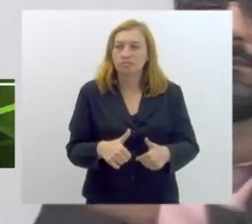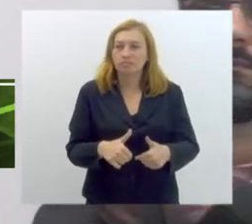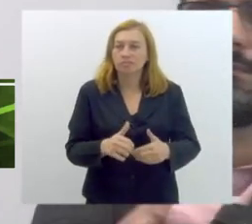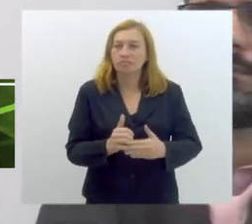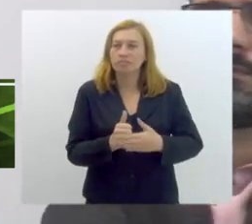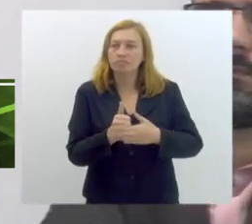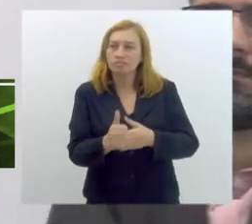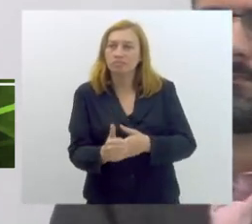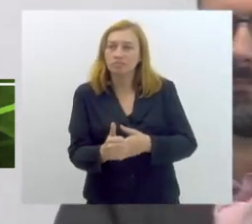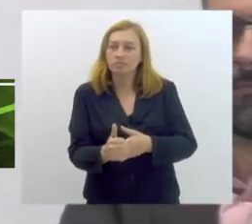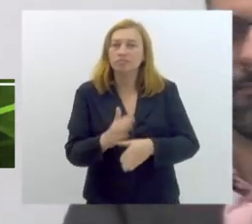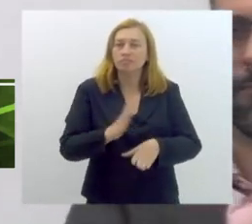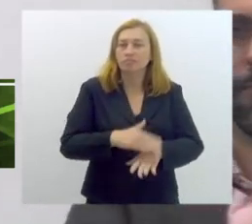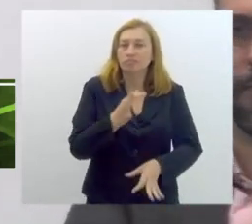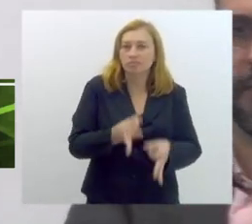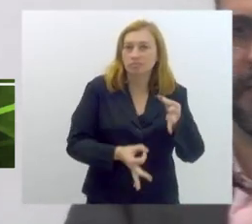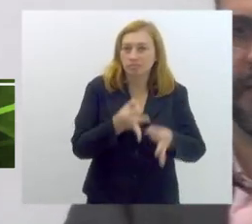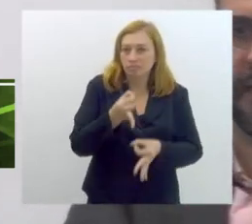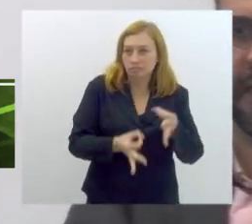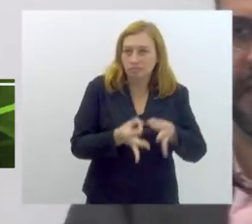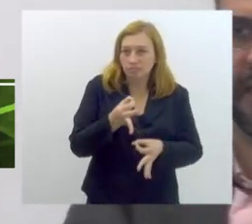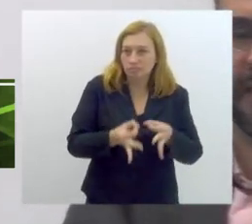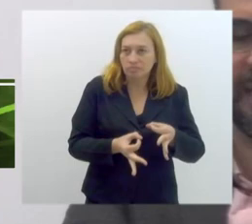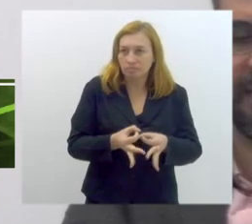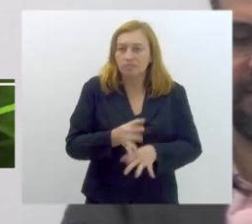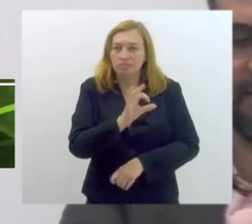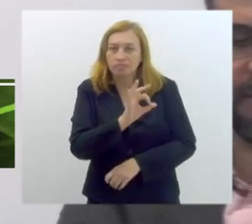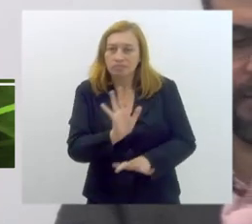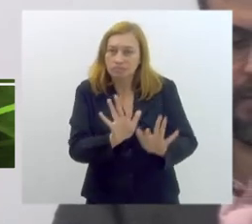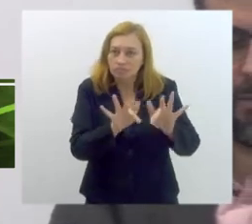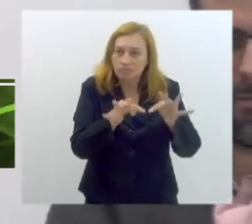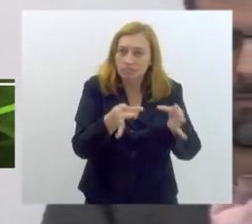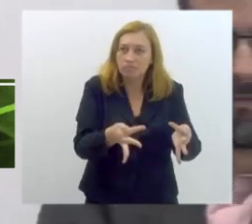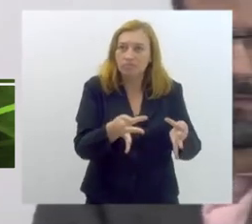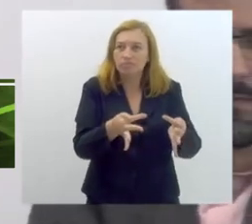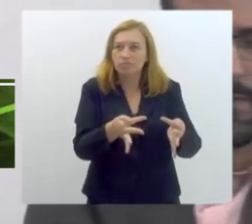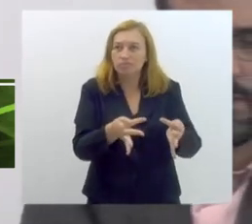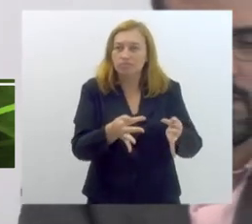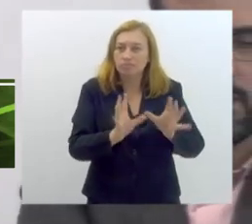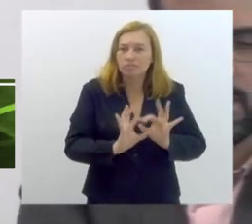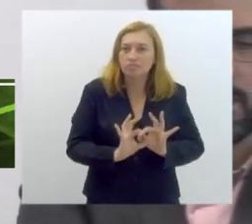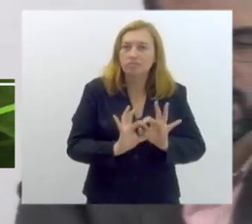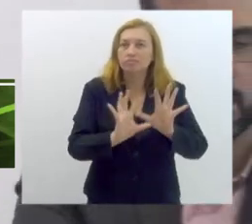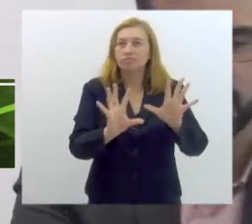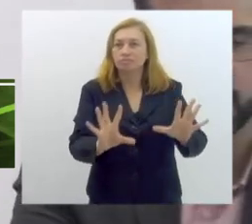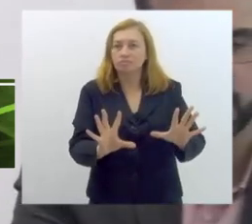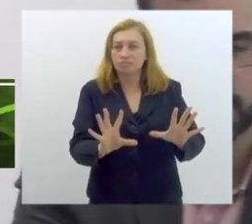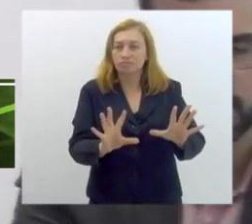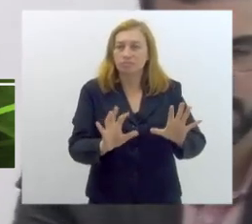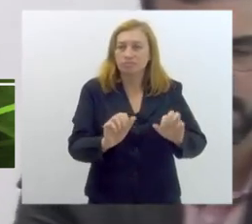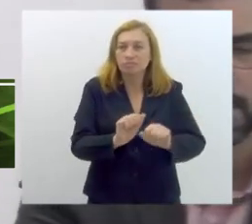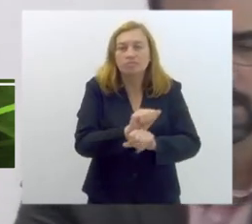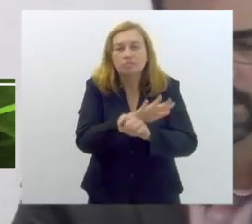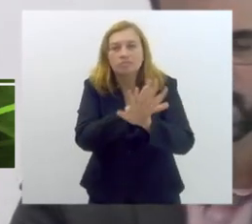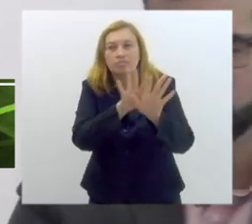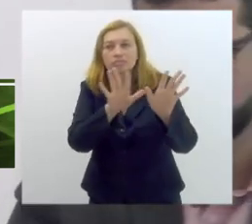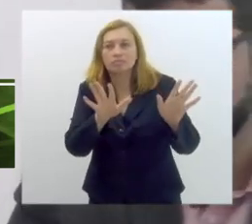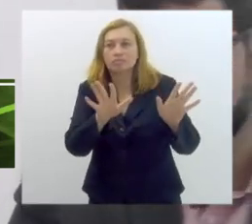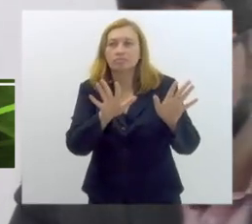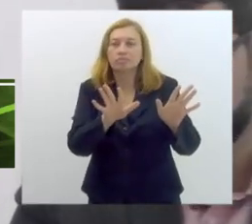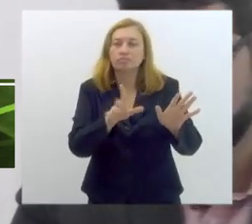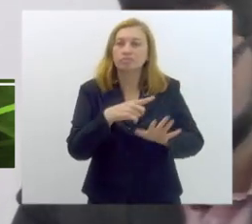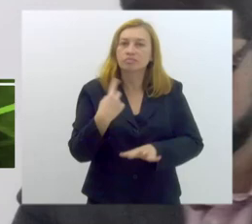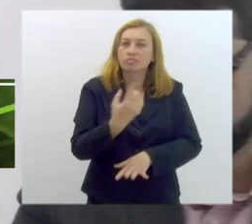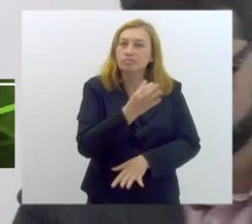condução mais justas, mais justa, mais simples, mais democrática, mais transparente, que a gente